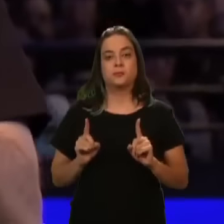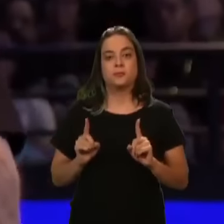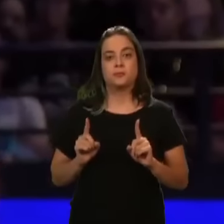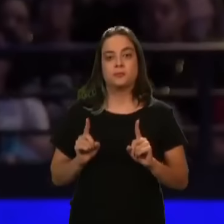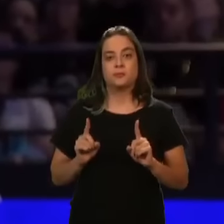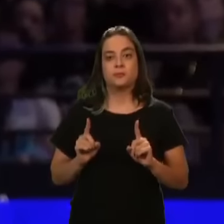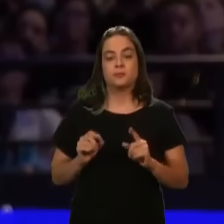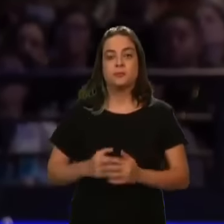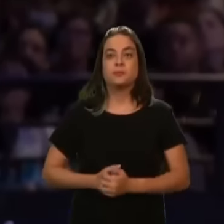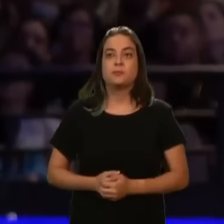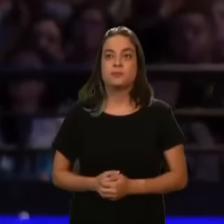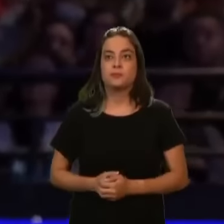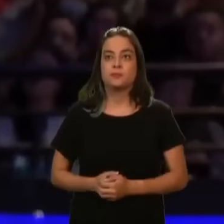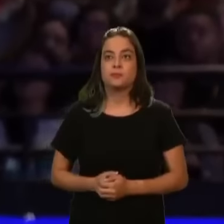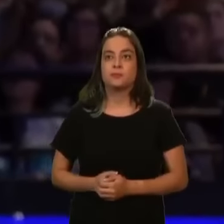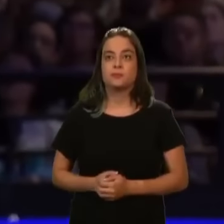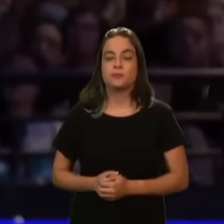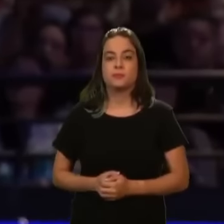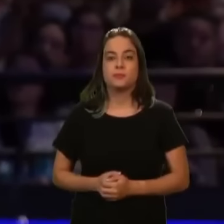Nós temos um Deus